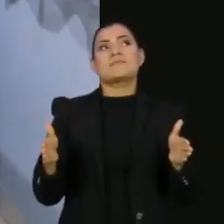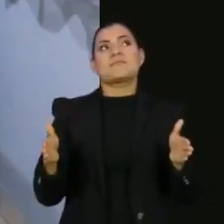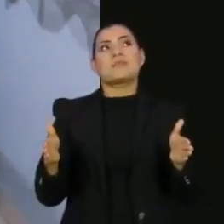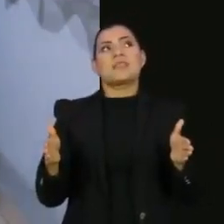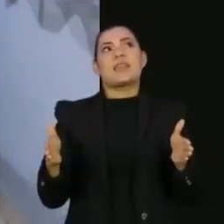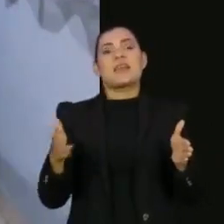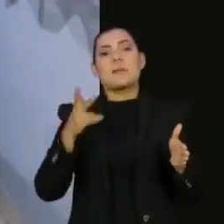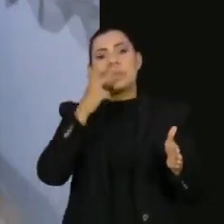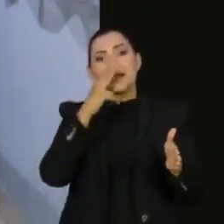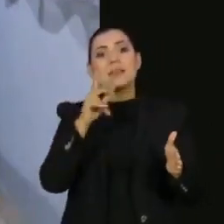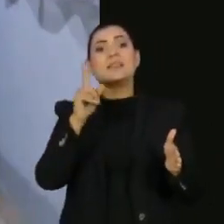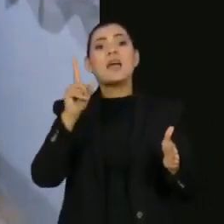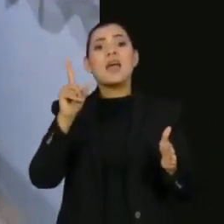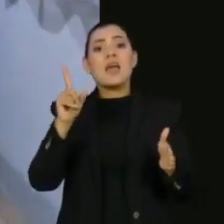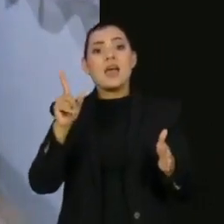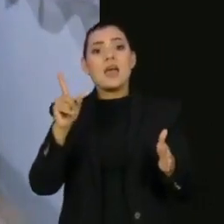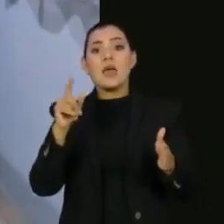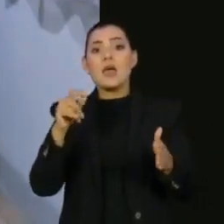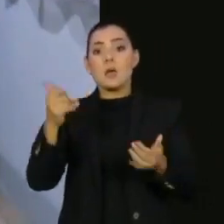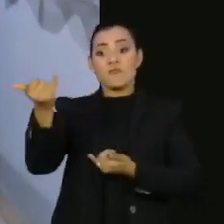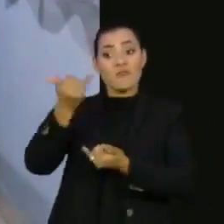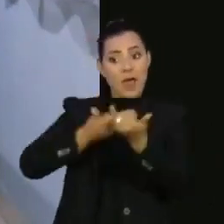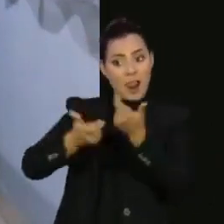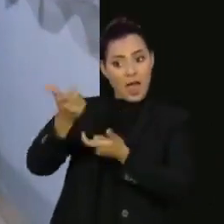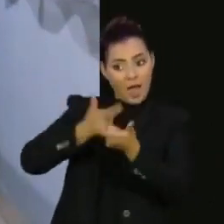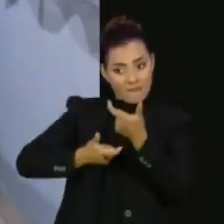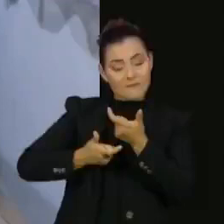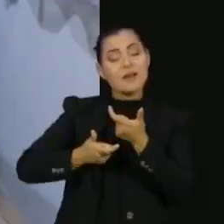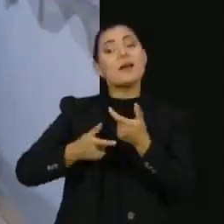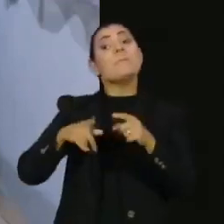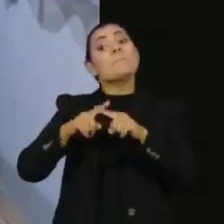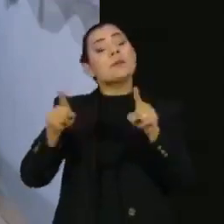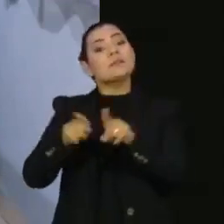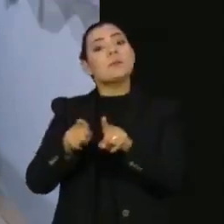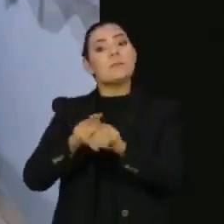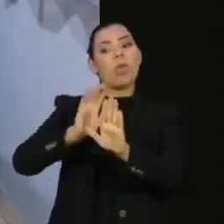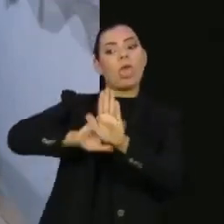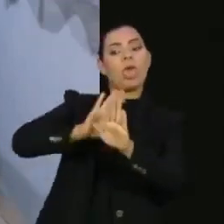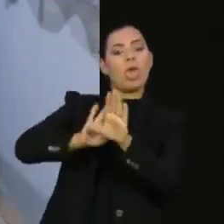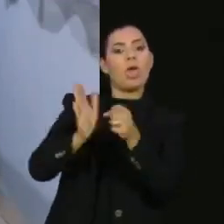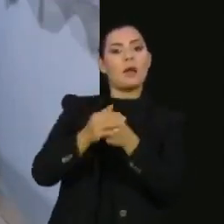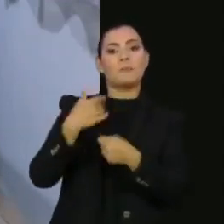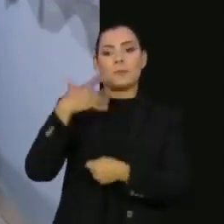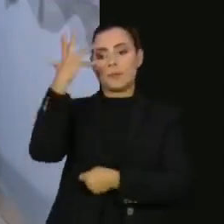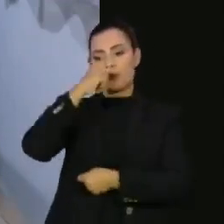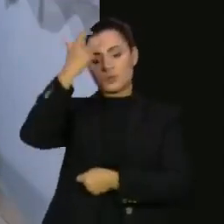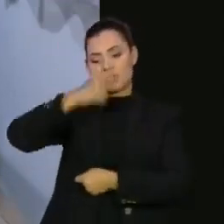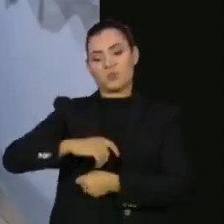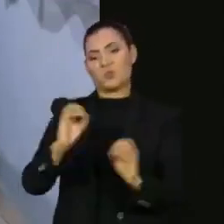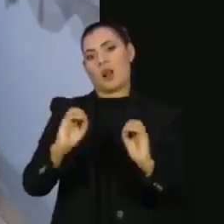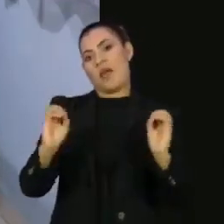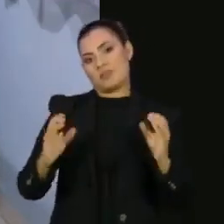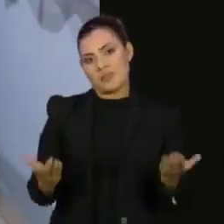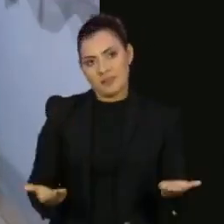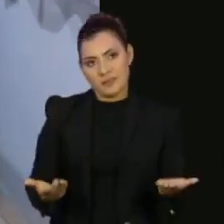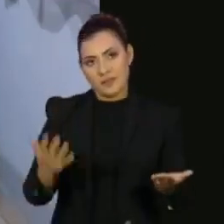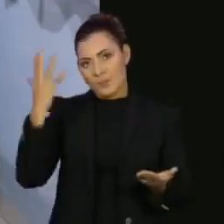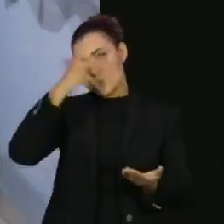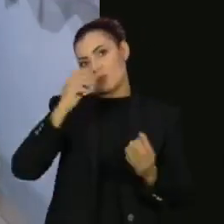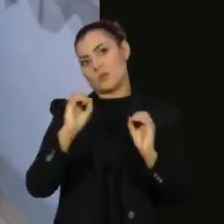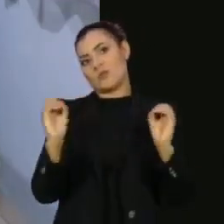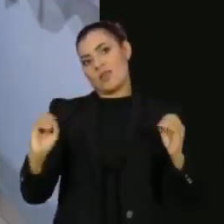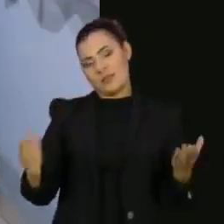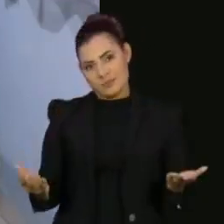era uma coisa verbal e não verbal, de que a minha beleza não era beleza, de que eu não era